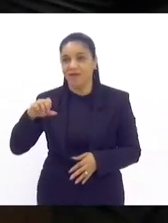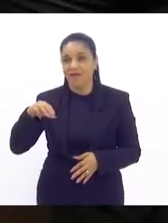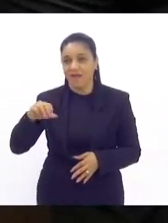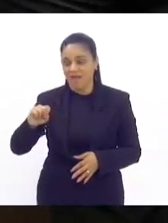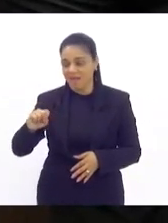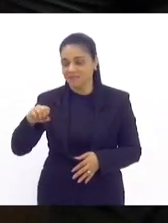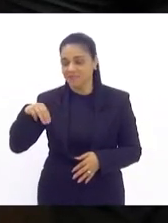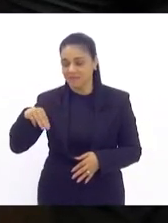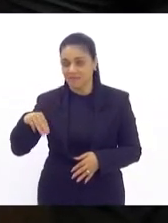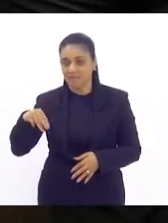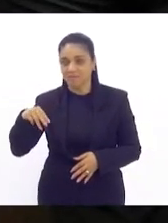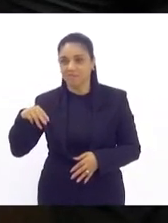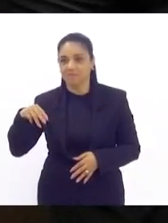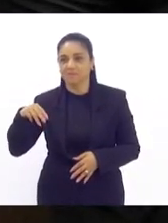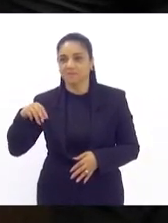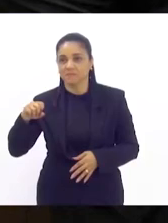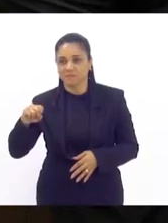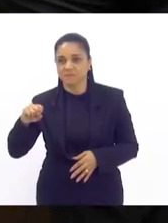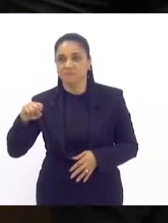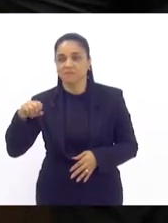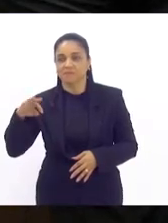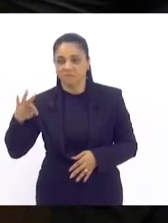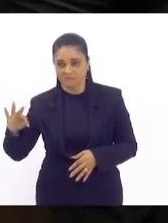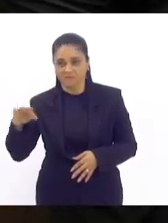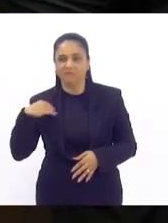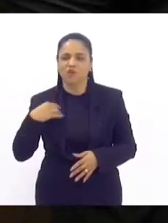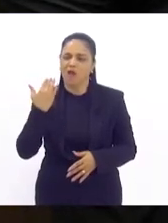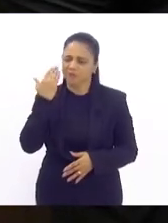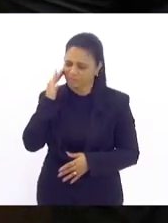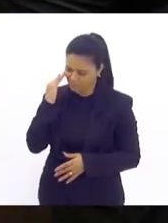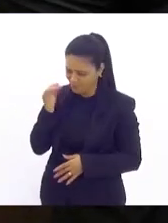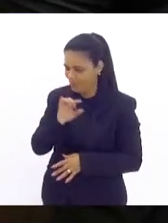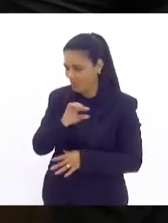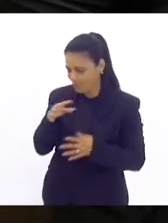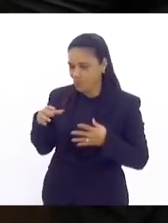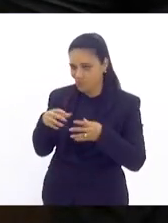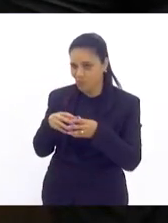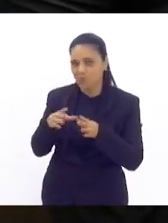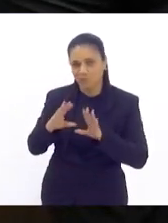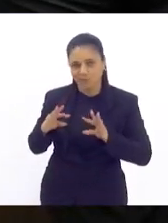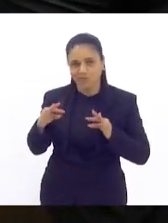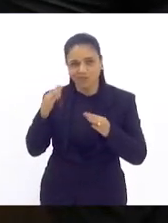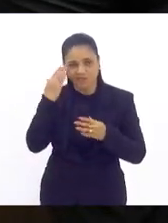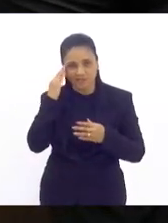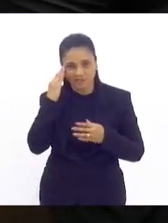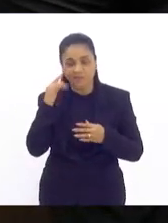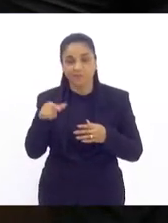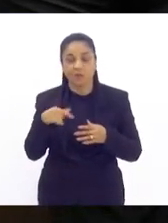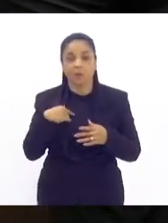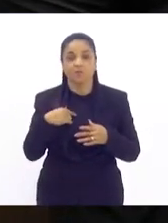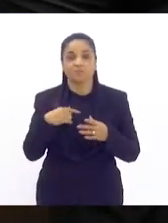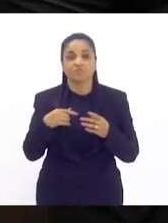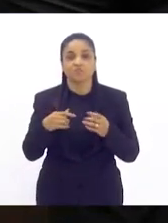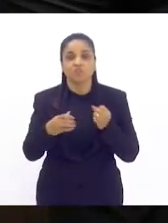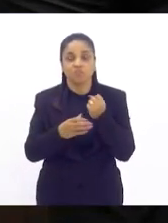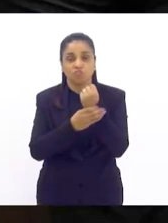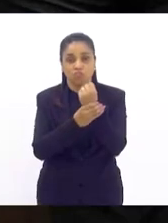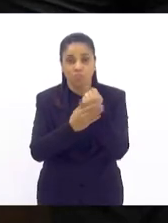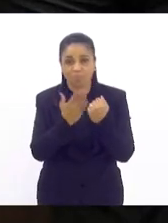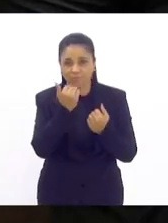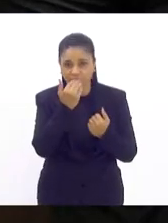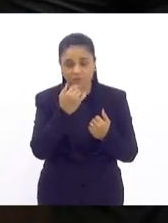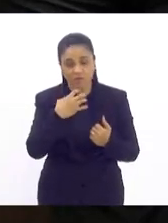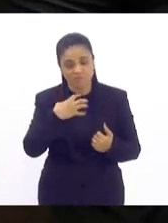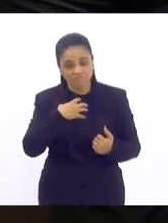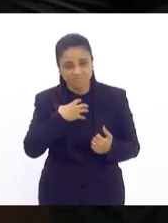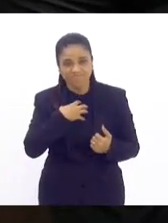né mas foi foi compreendido Presidente e essa adição alimentar uma coisa que me que me comove muito eu sou